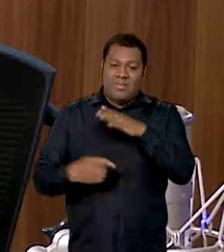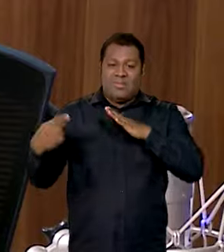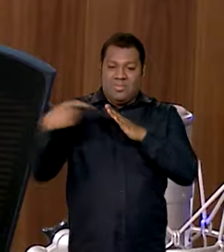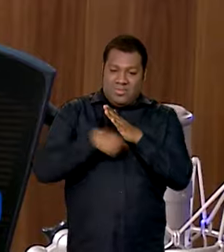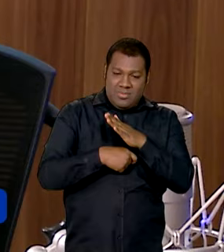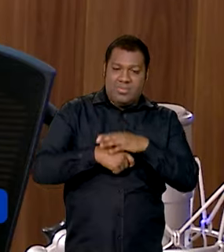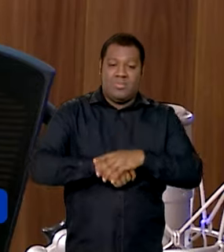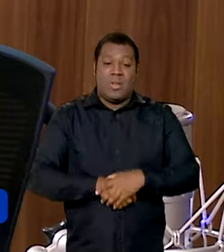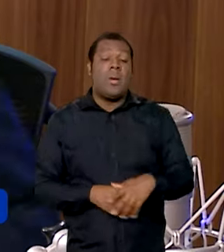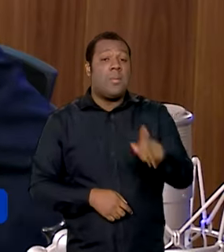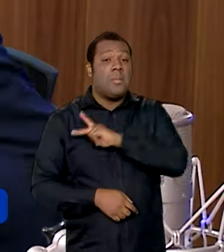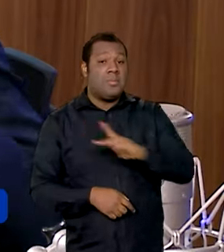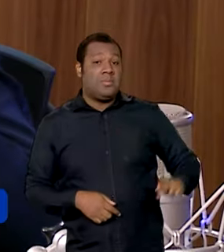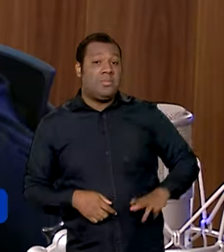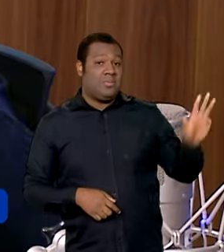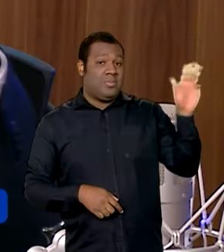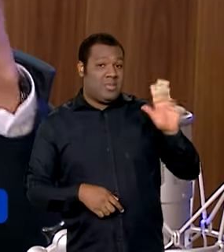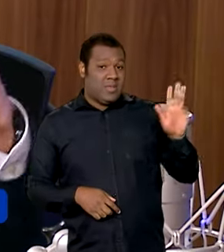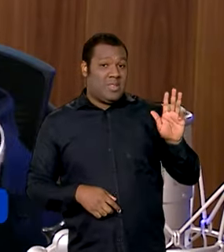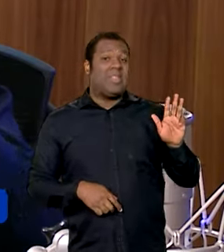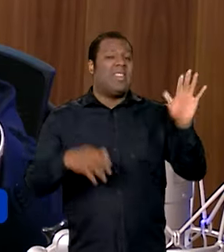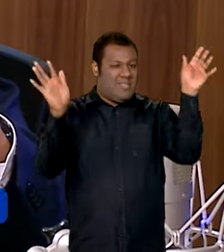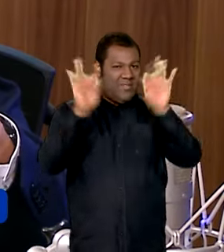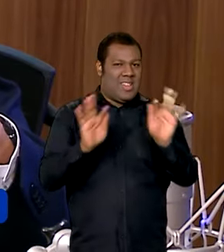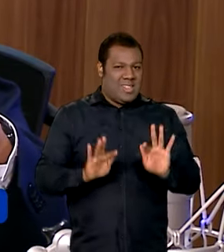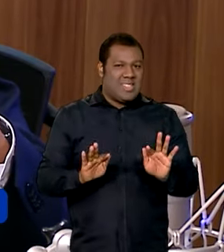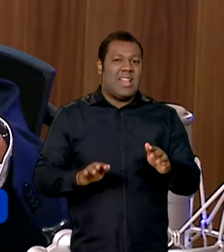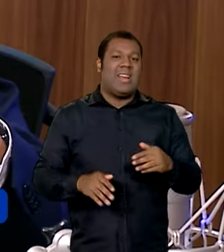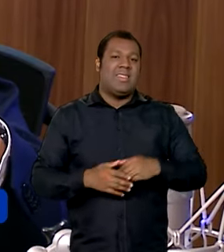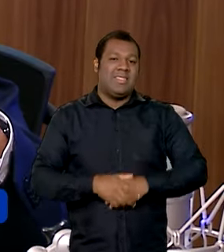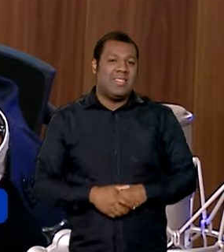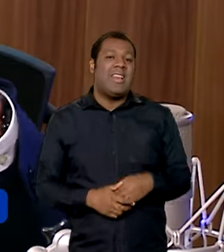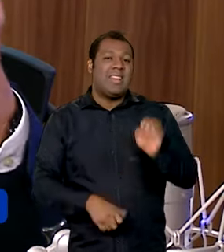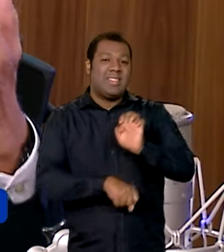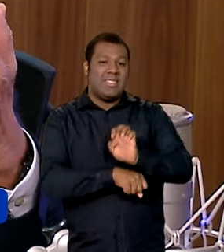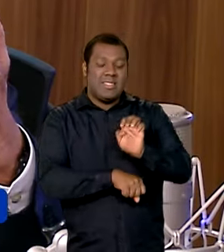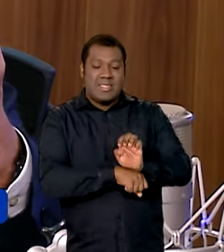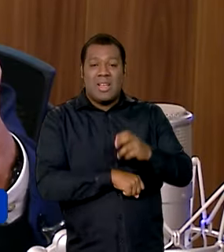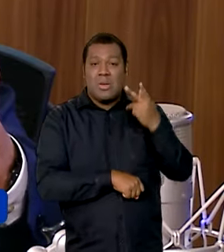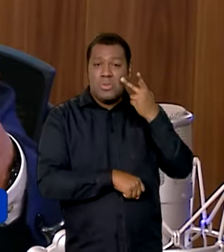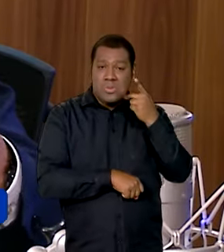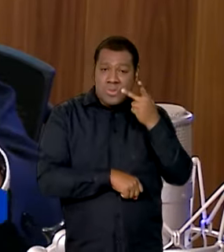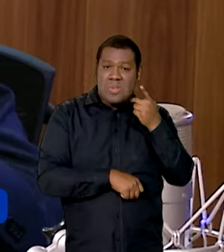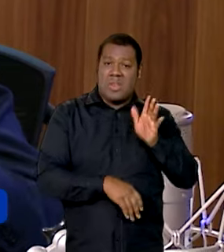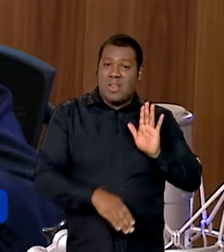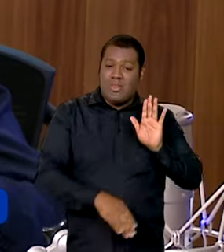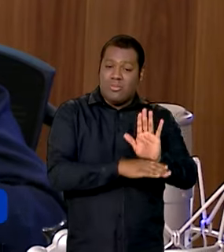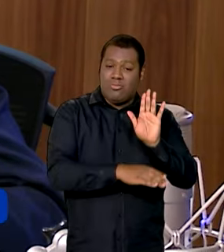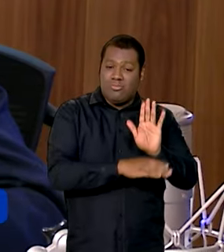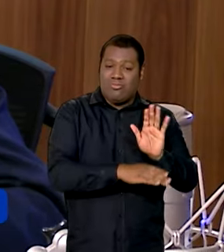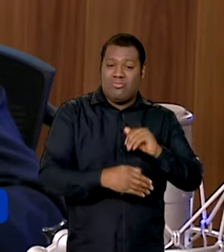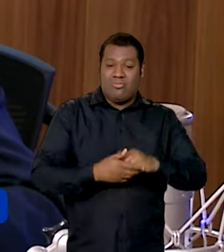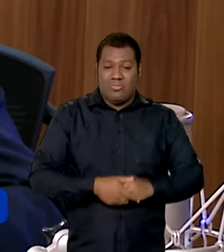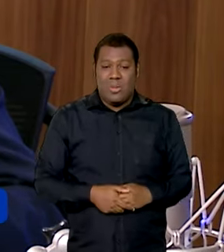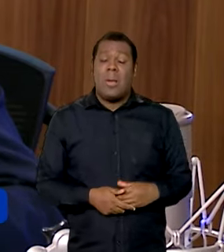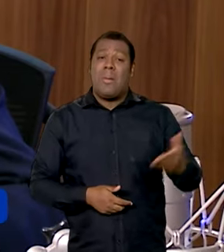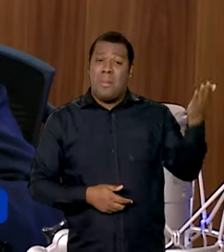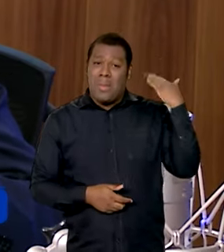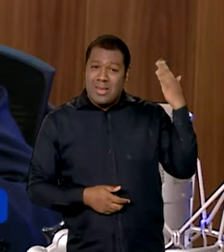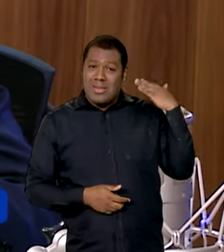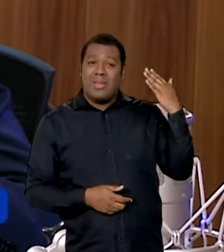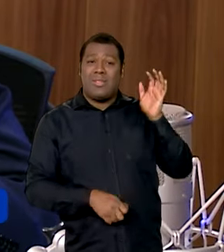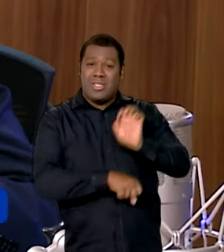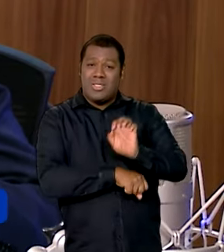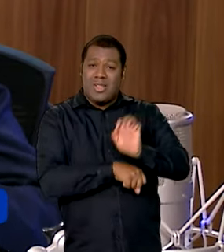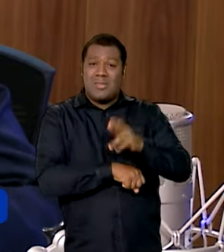termos de segurança hídric no Ceará o Ceará na história do Brasil é o que mais tem sofreu ao longo da história com eh problema hídrico e